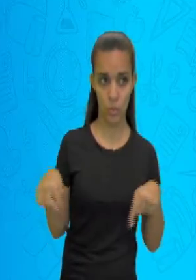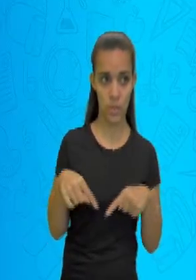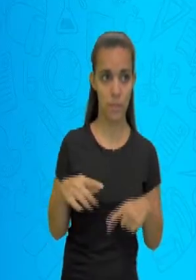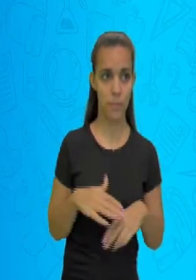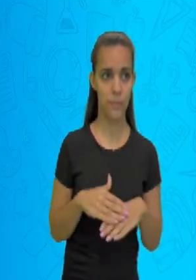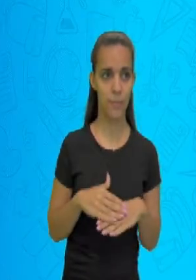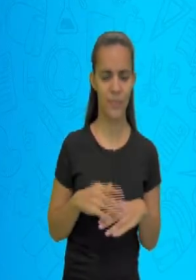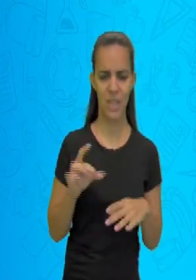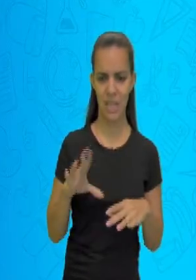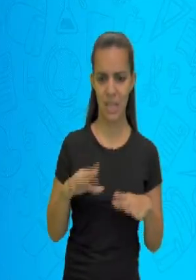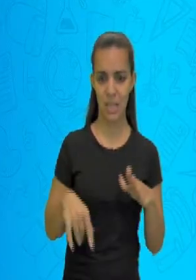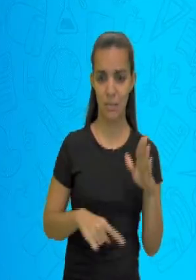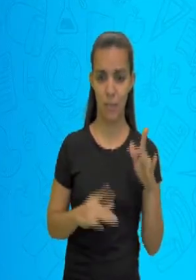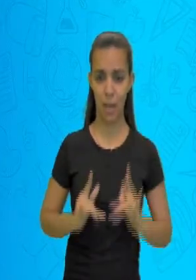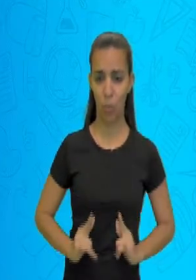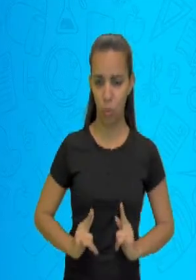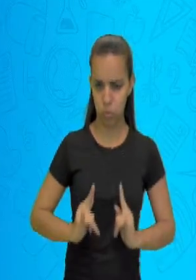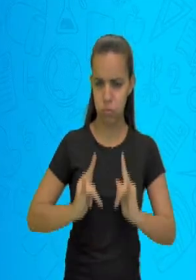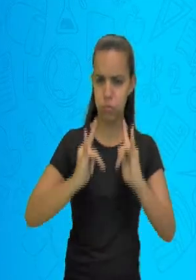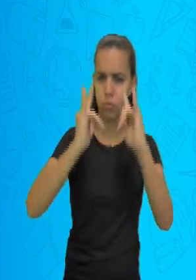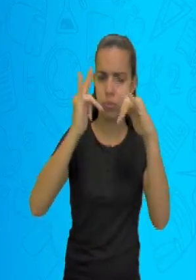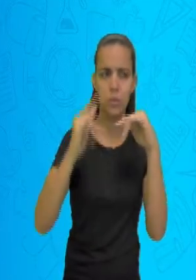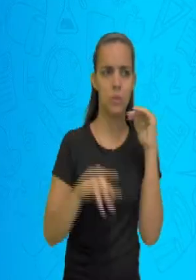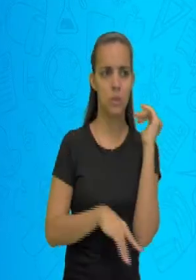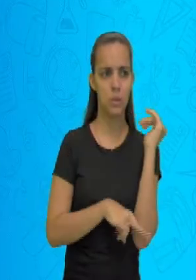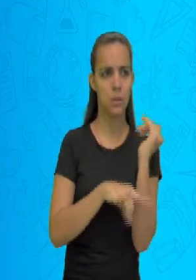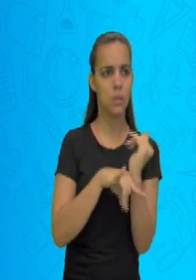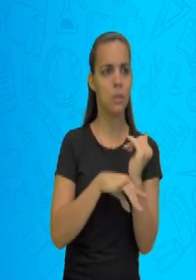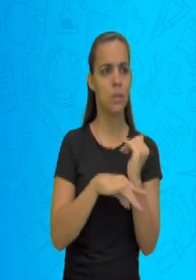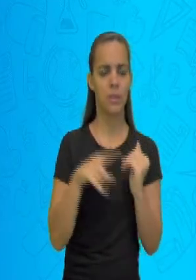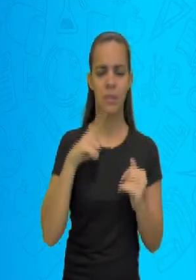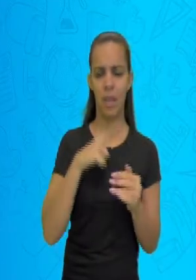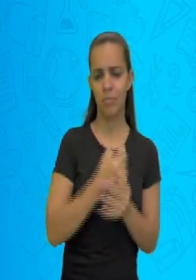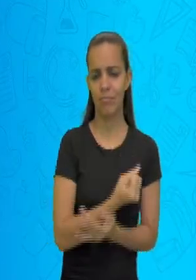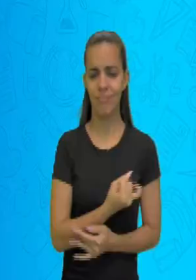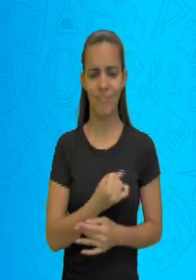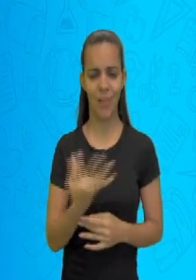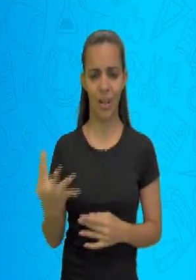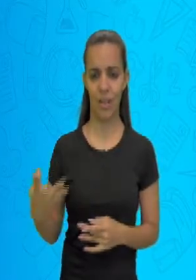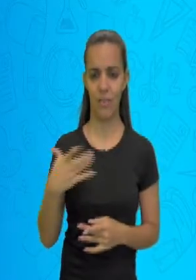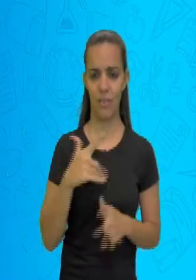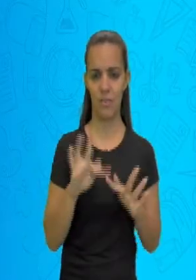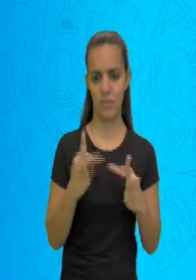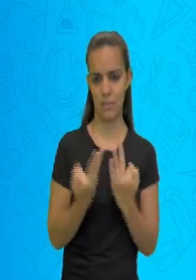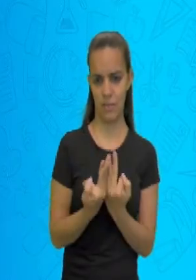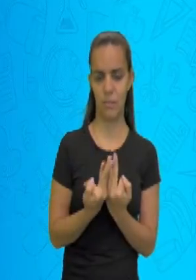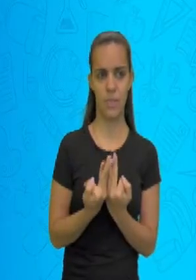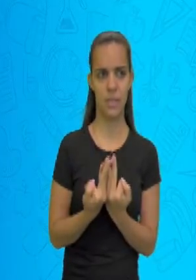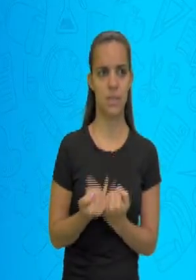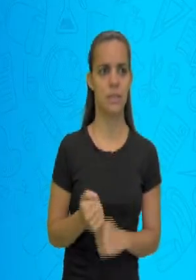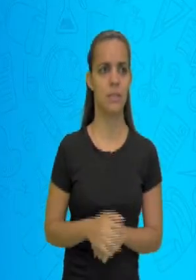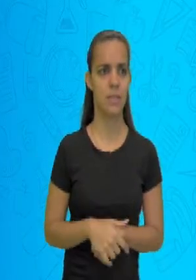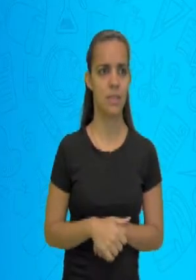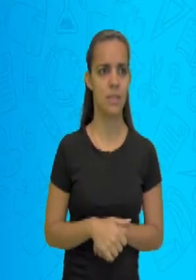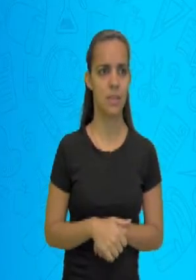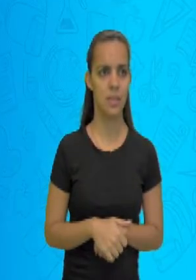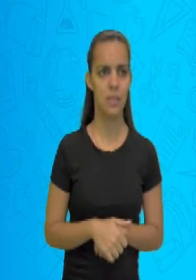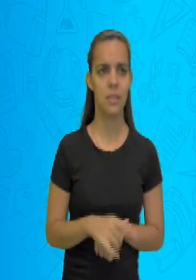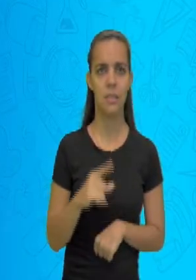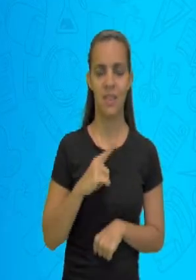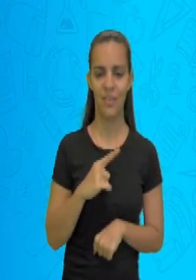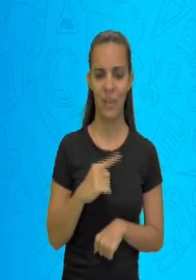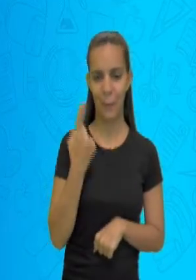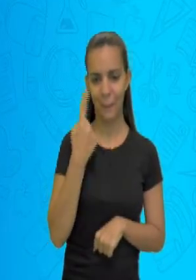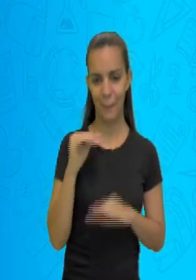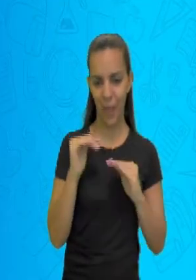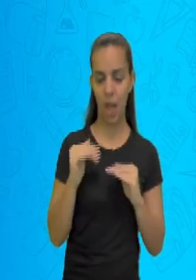e naquele espaço moram várias famílias ao mesmo tempo, cada uma no seu apartamento. Mas as famílias